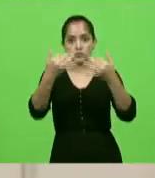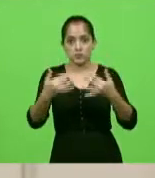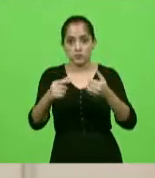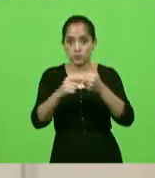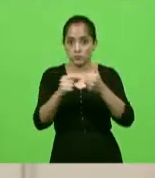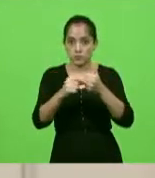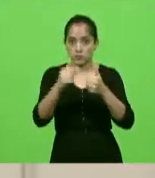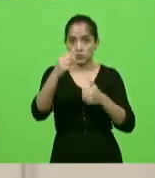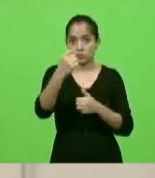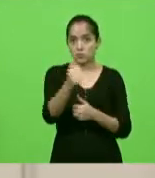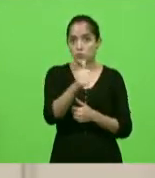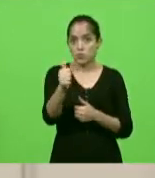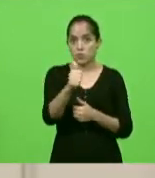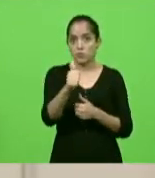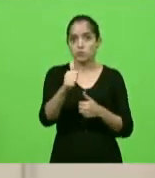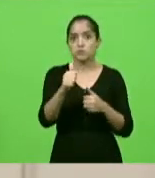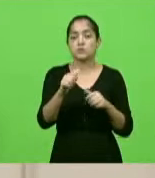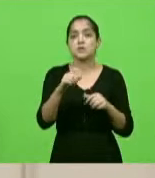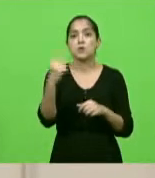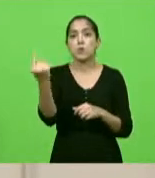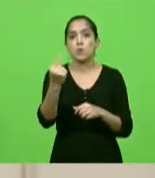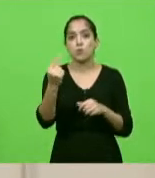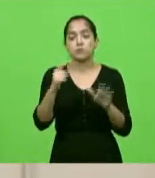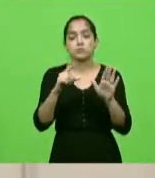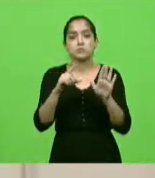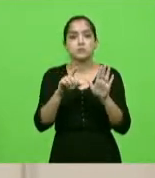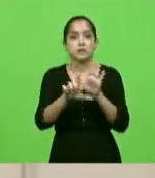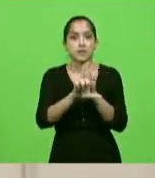artigo 11, número 1 da Lei